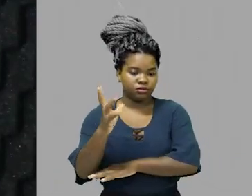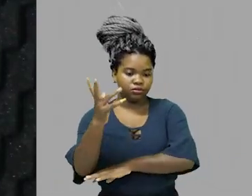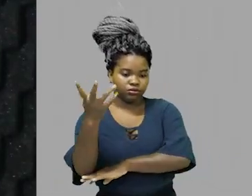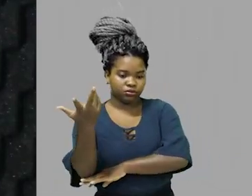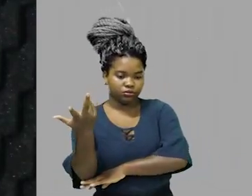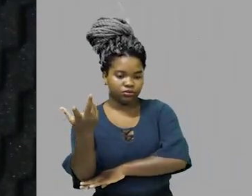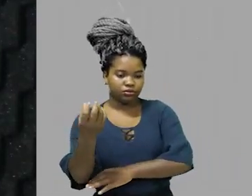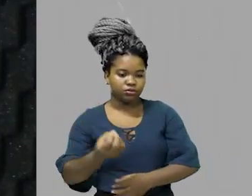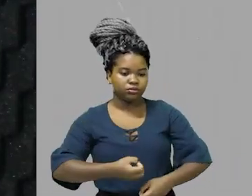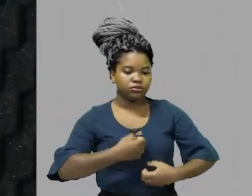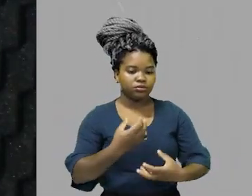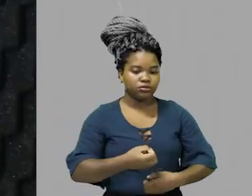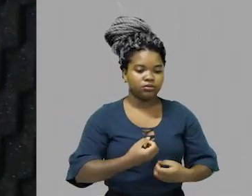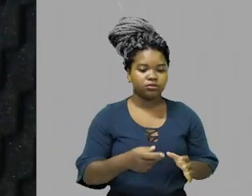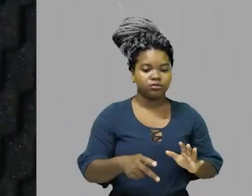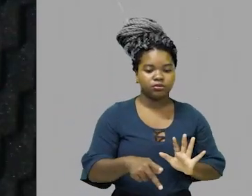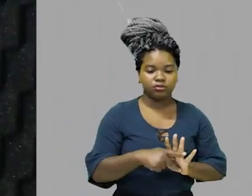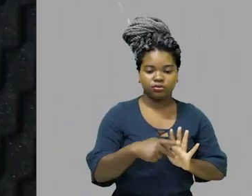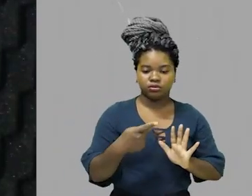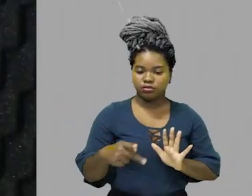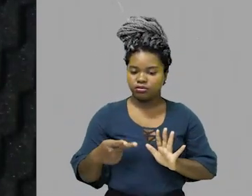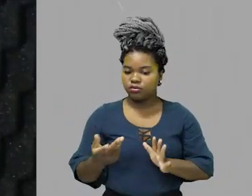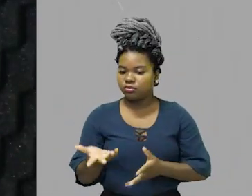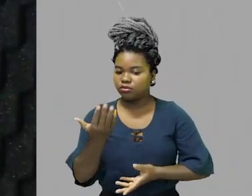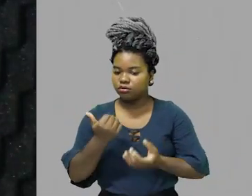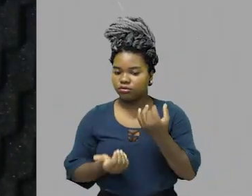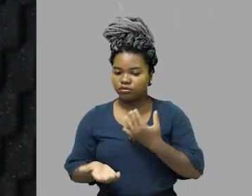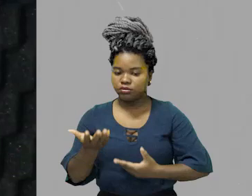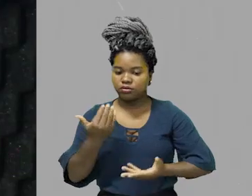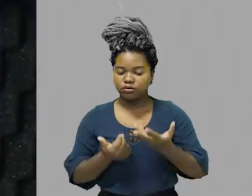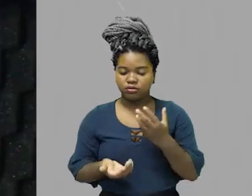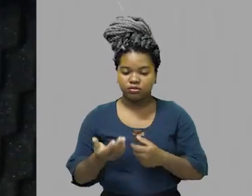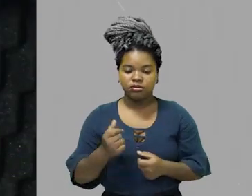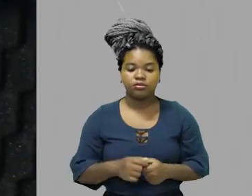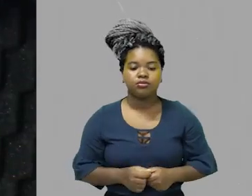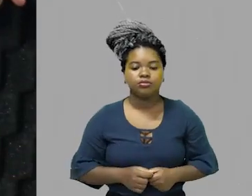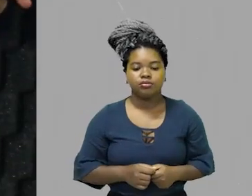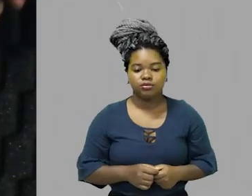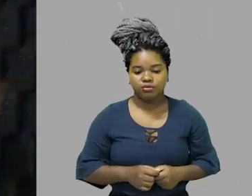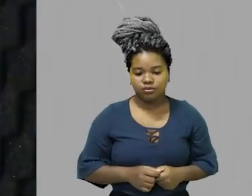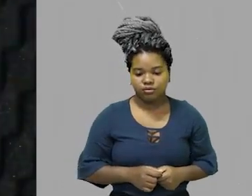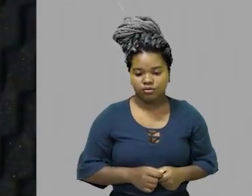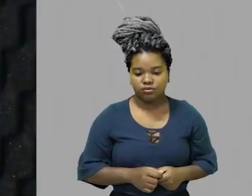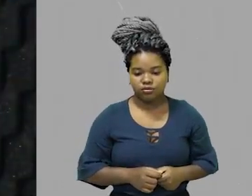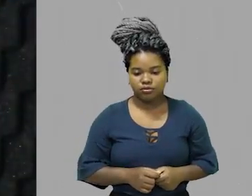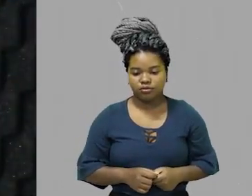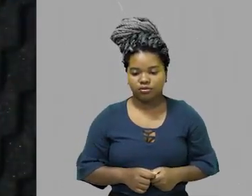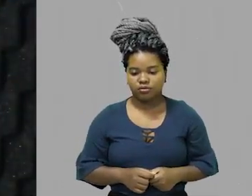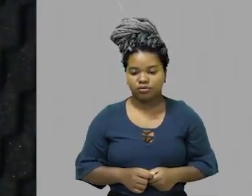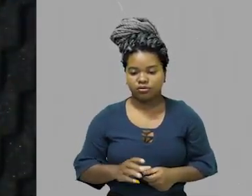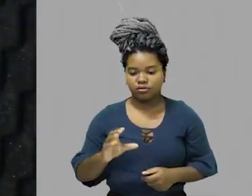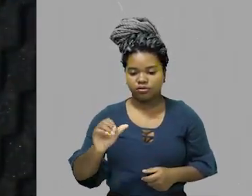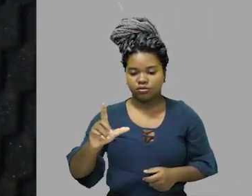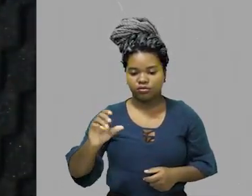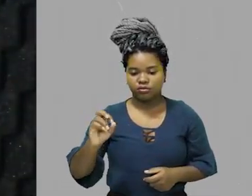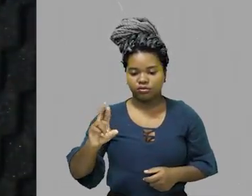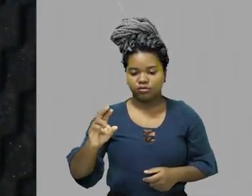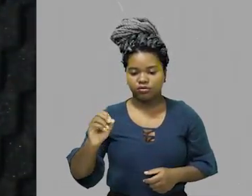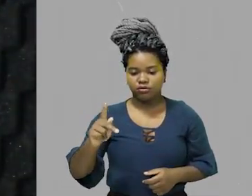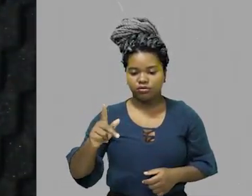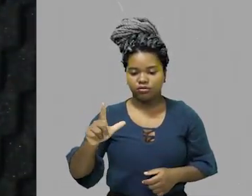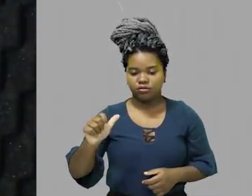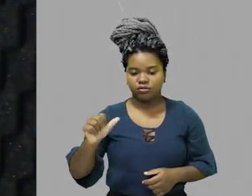próprio alimento por meio da fotossíntese, graças à presença do cloroplasto, que é uma organela que